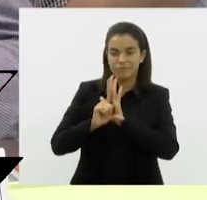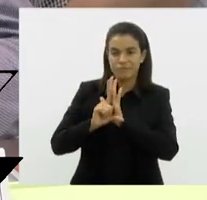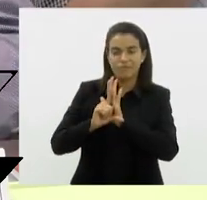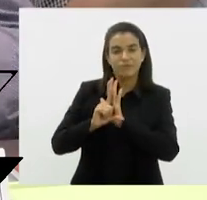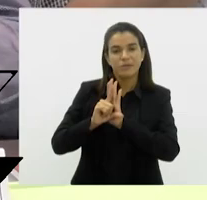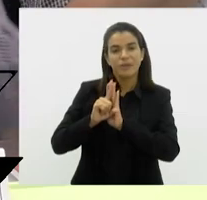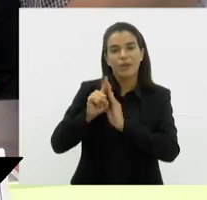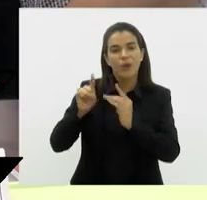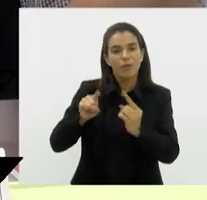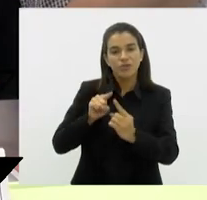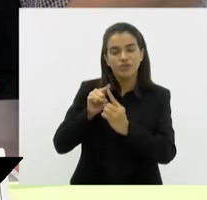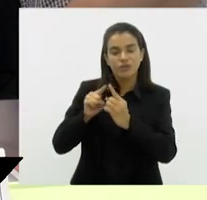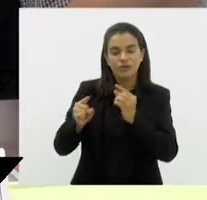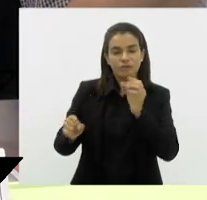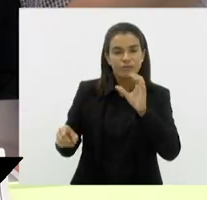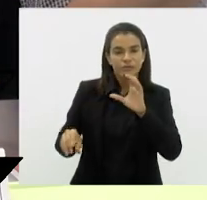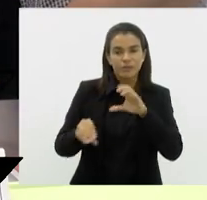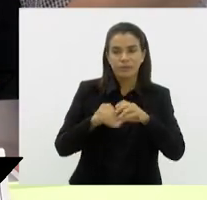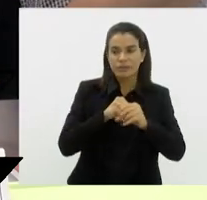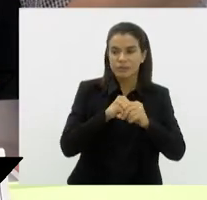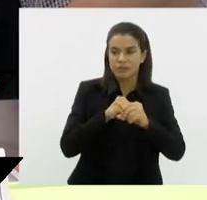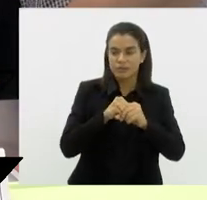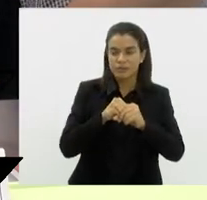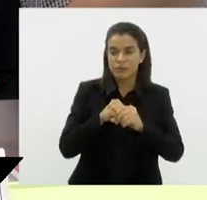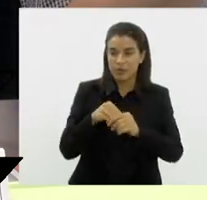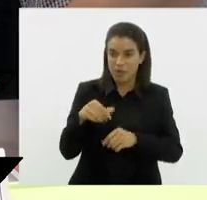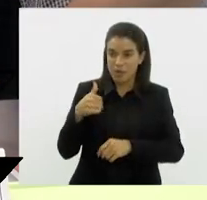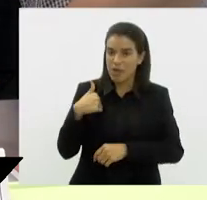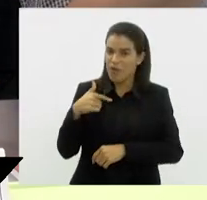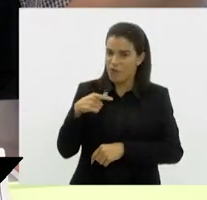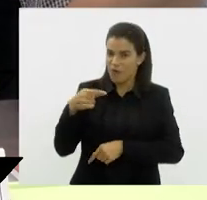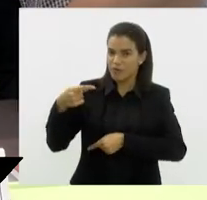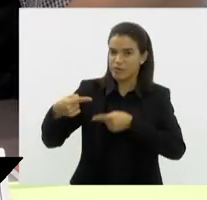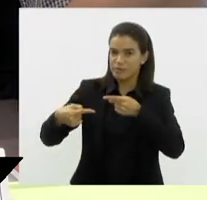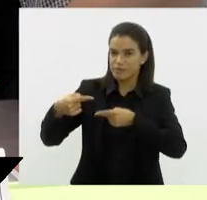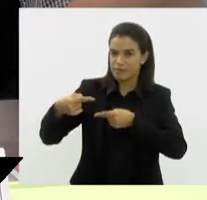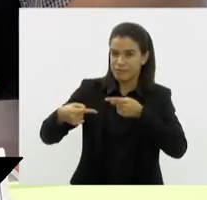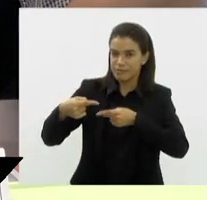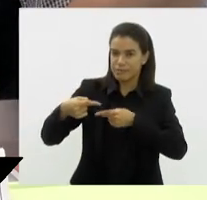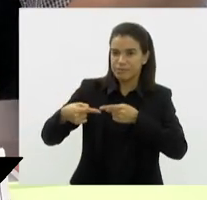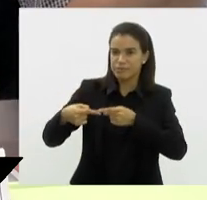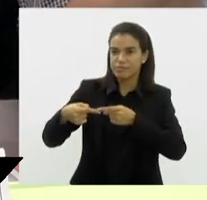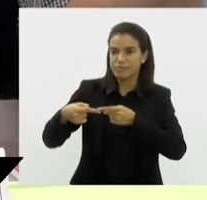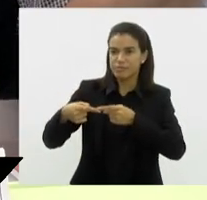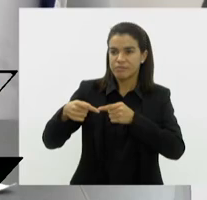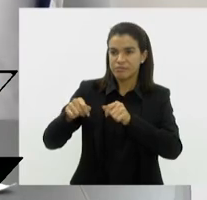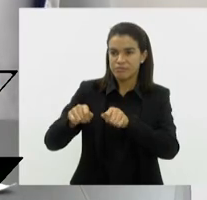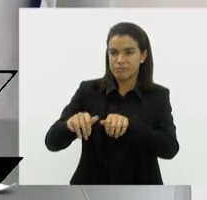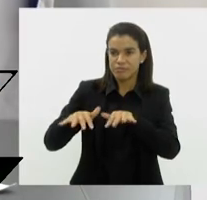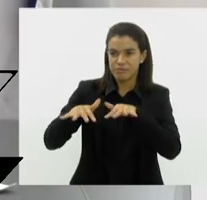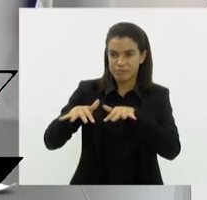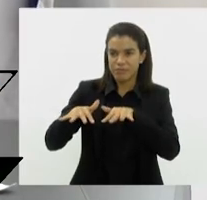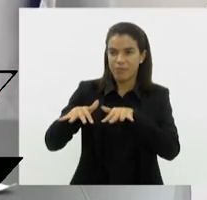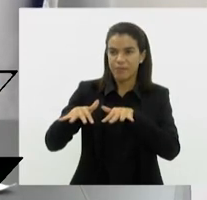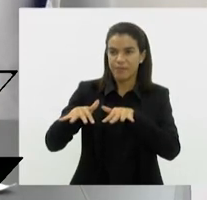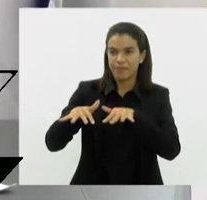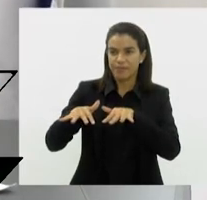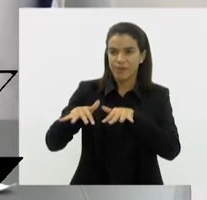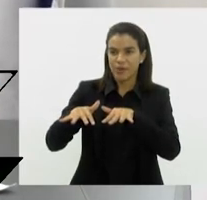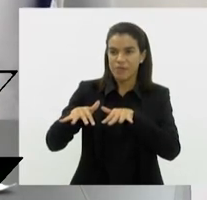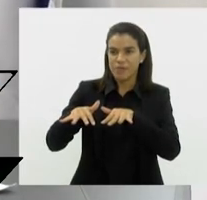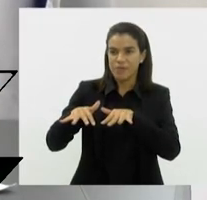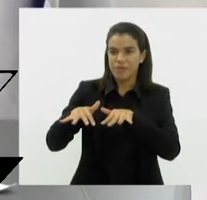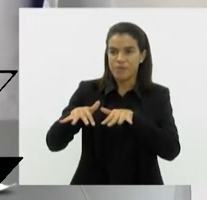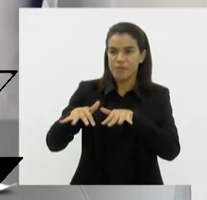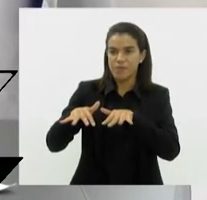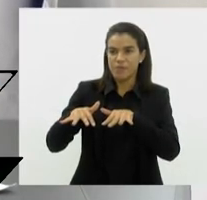incluir. Então, só para dizer a Vossa Excelência que eu vou levantar essa questão de ordem no plenário. Eu antecipo, a gente pode até discutir aqui para poupar. Isso,